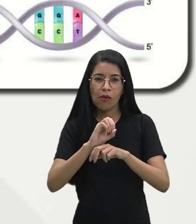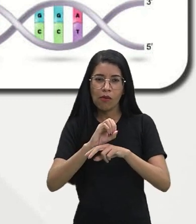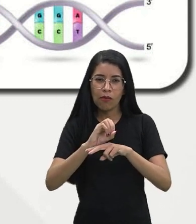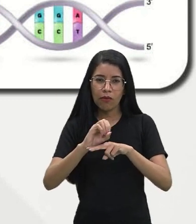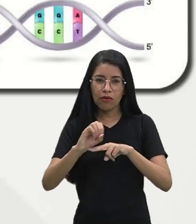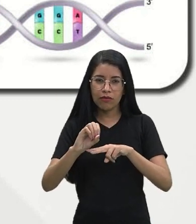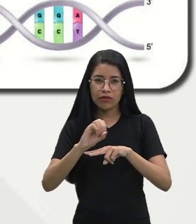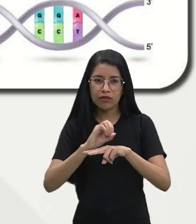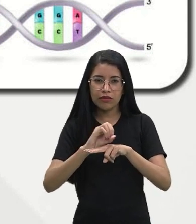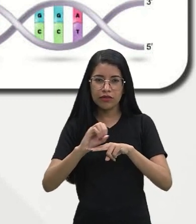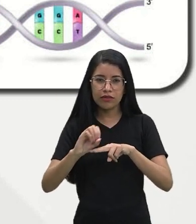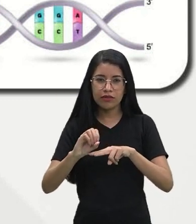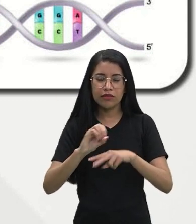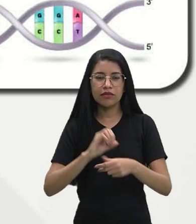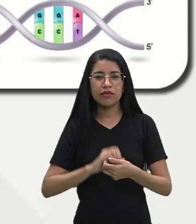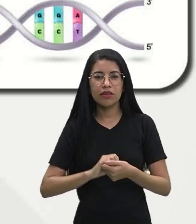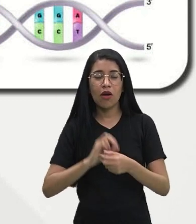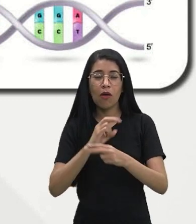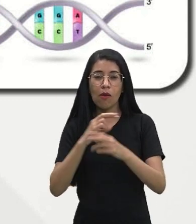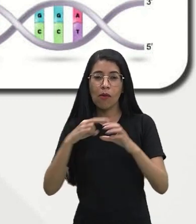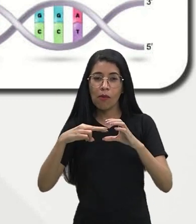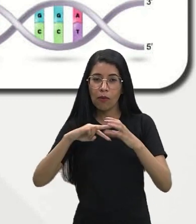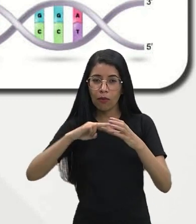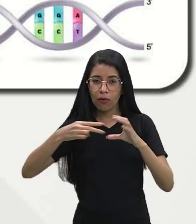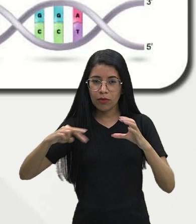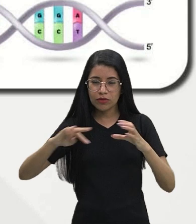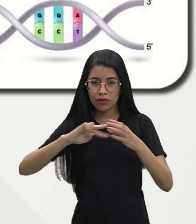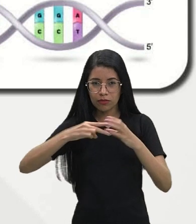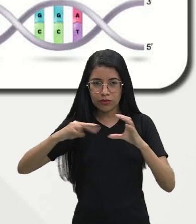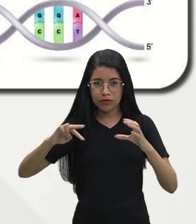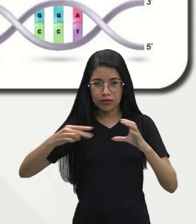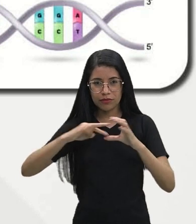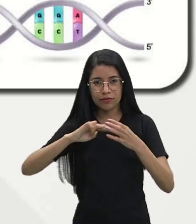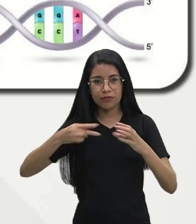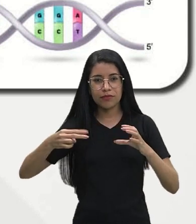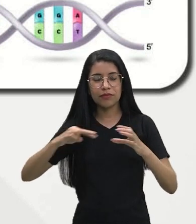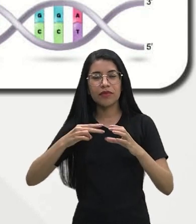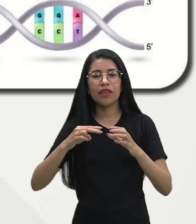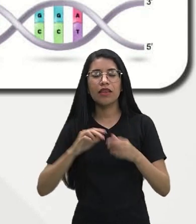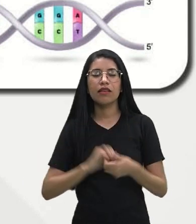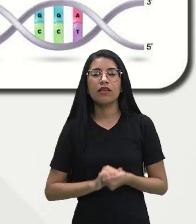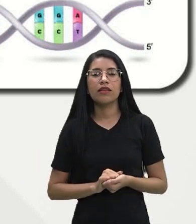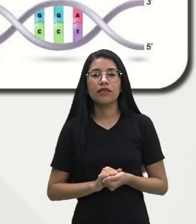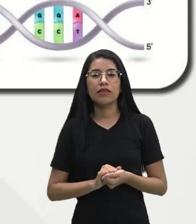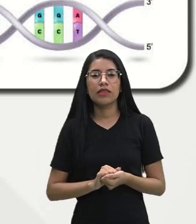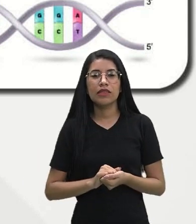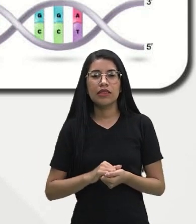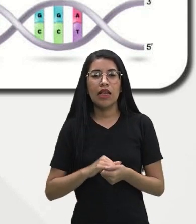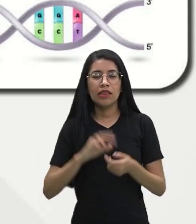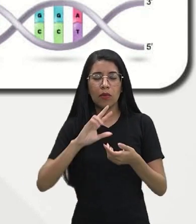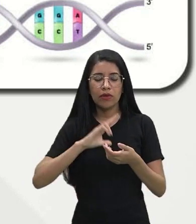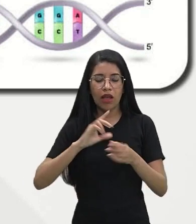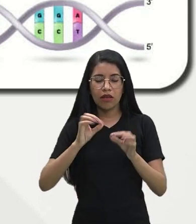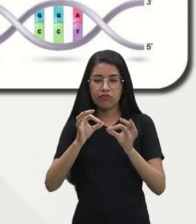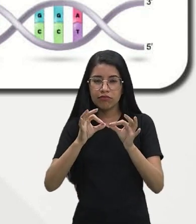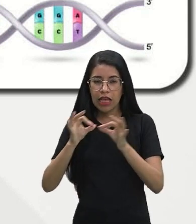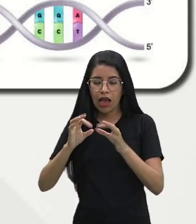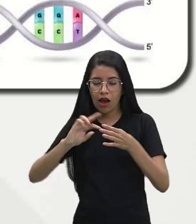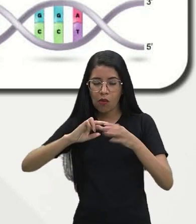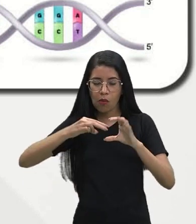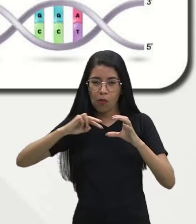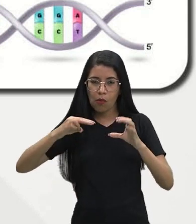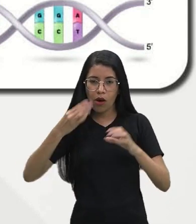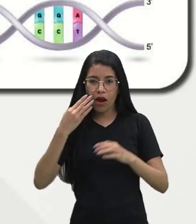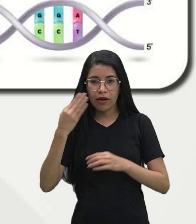cromossomos. Quando o DNA está na estrutura de cromossomos, é porque ele está aqui, ó, todo condensado. Aqui eu estou vendo